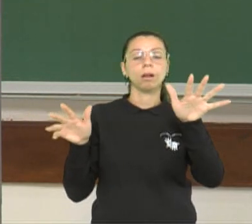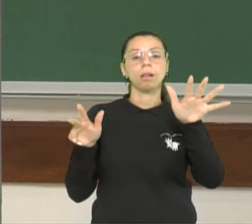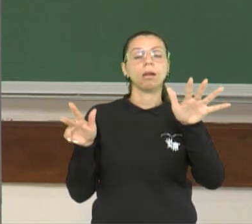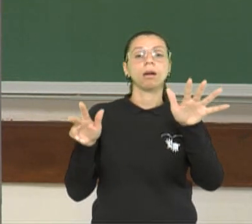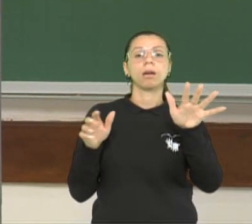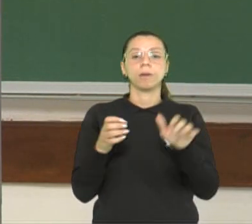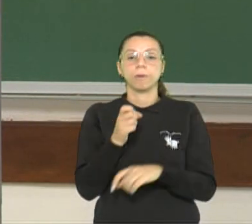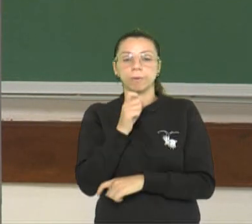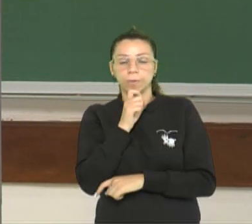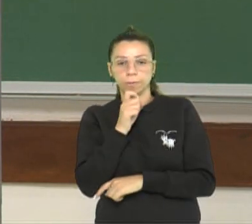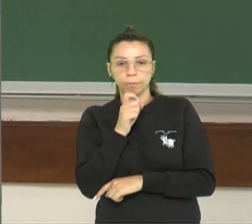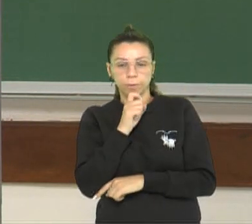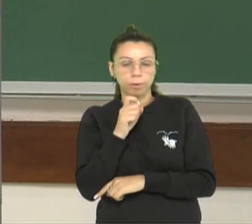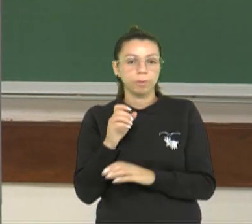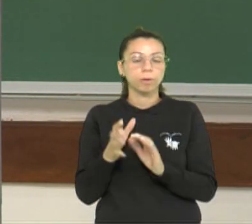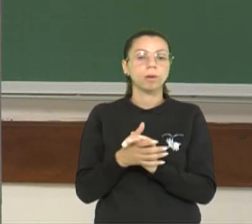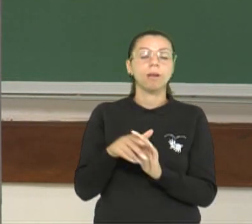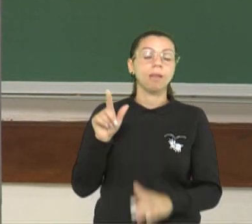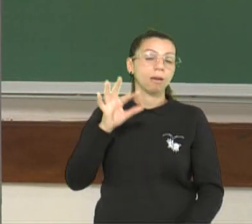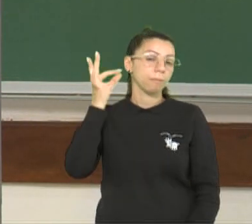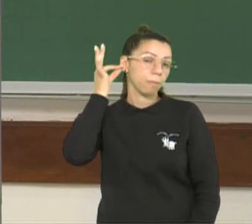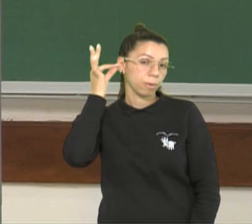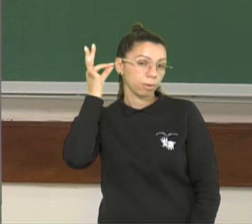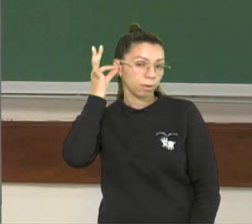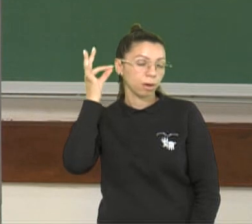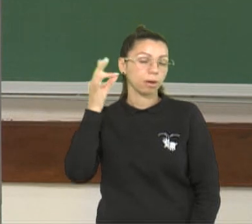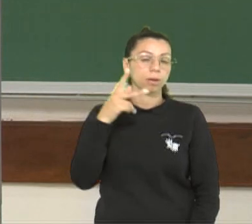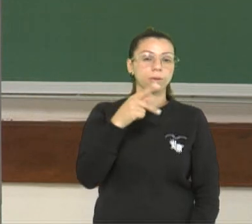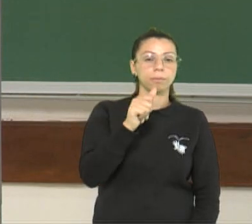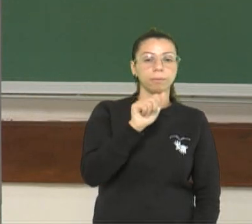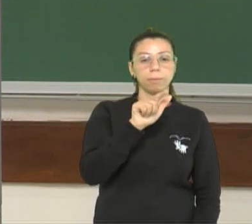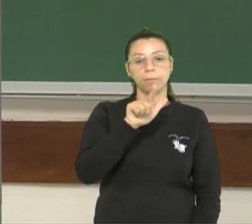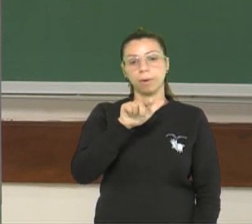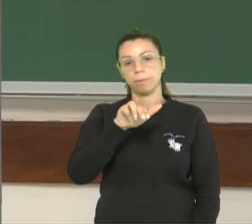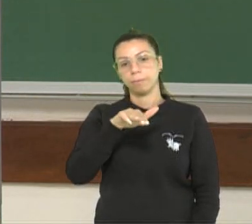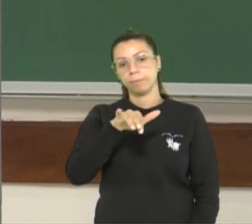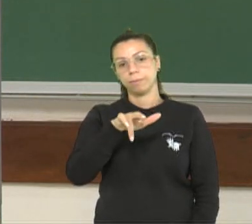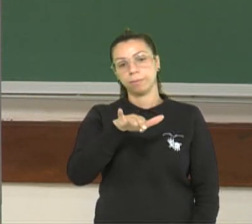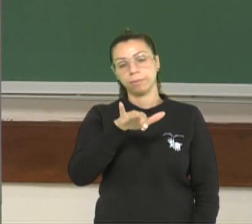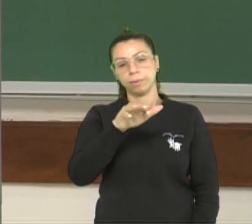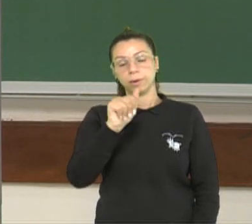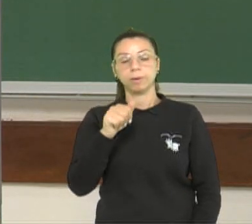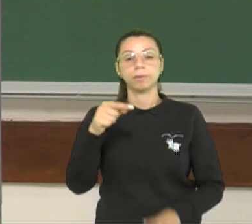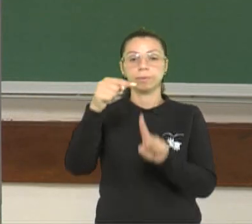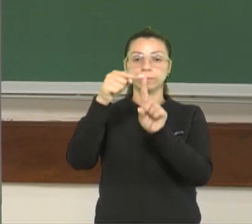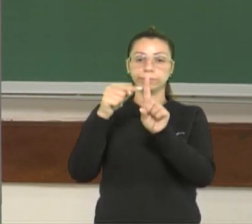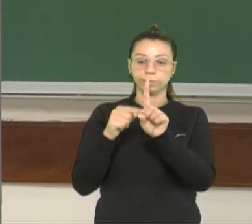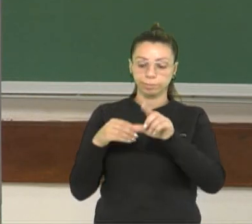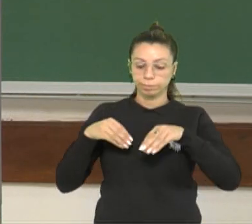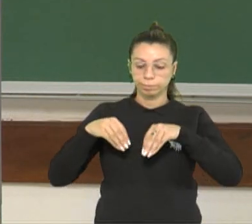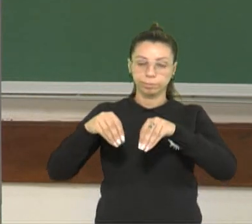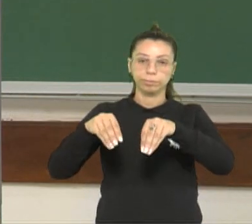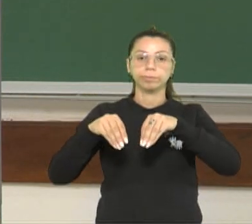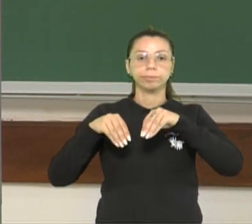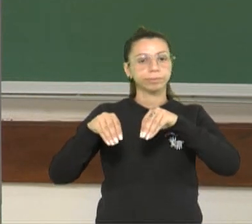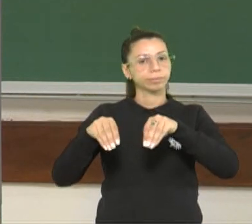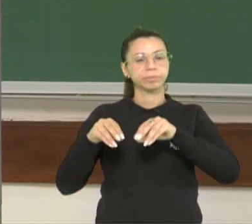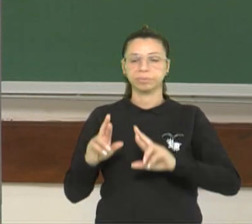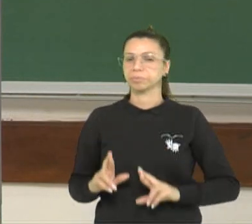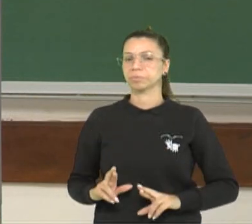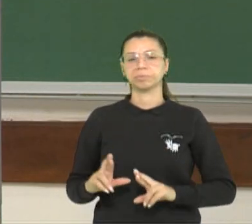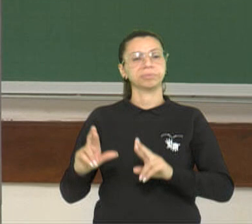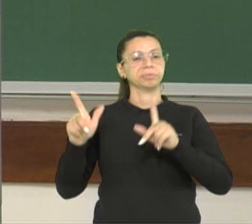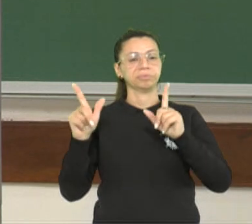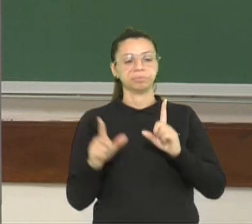colônia Vitmarsum, na região de Ponta Grossa, Palmeira, que tem um tipo de formação de solo que é muito diferente